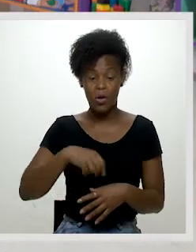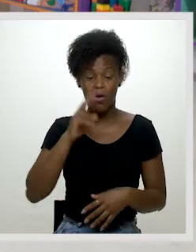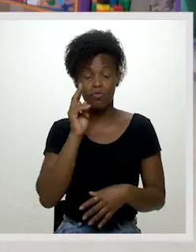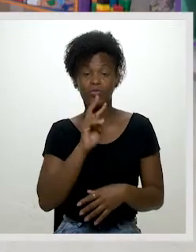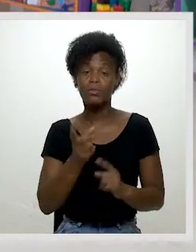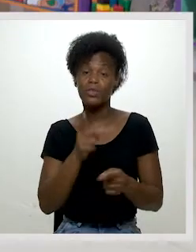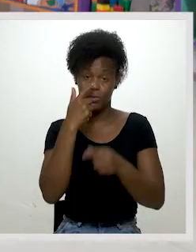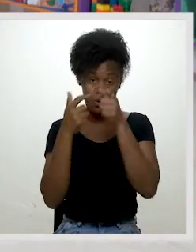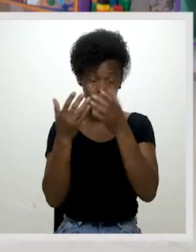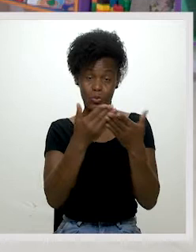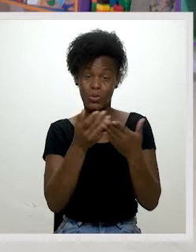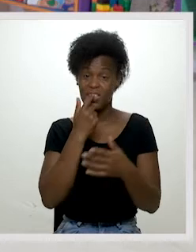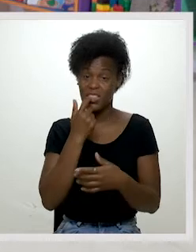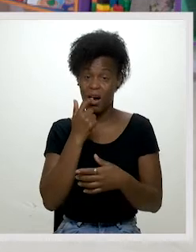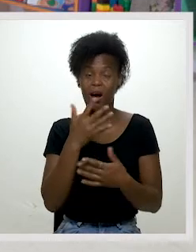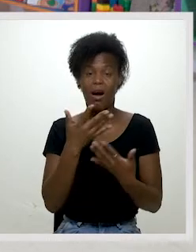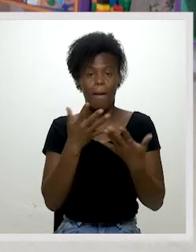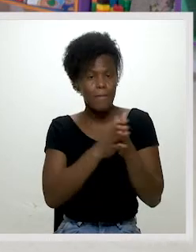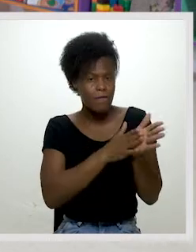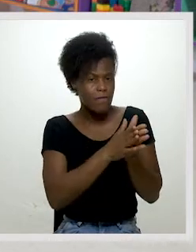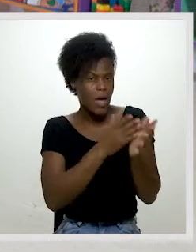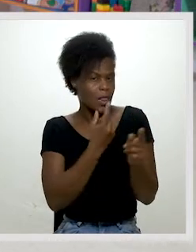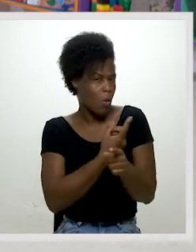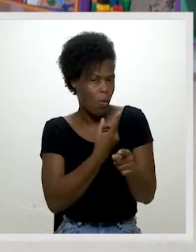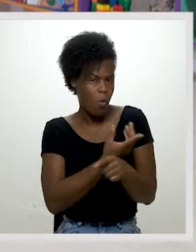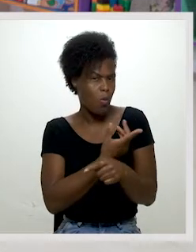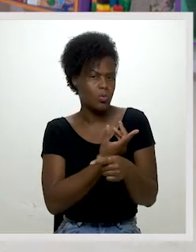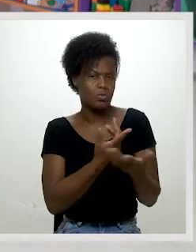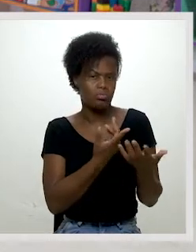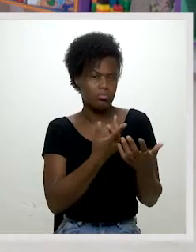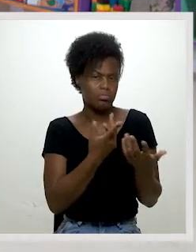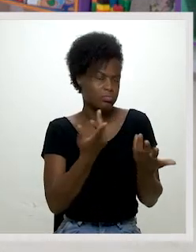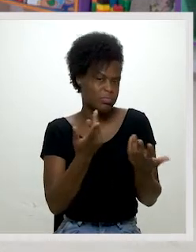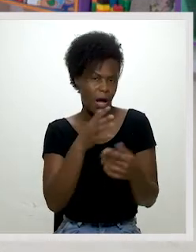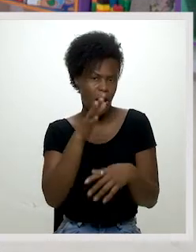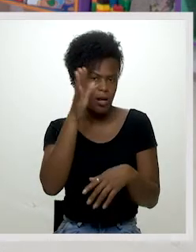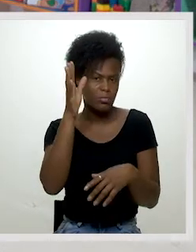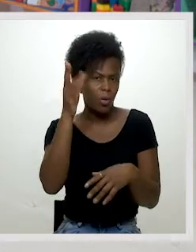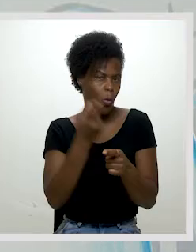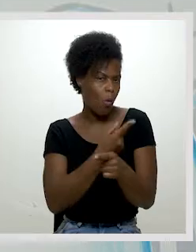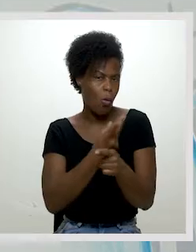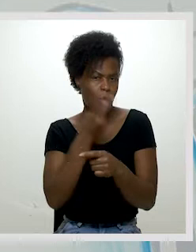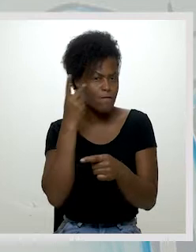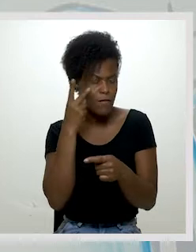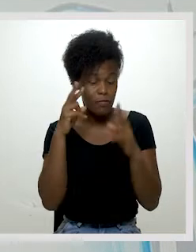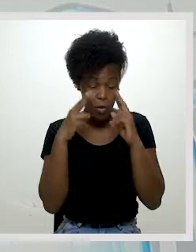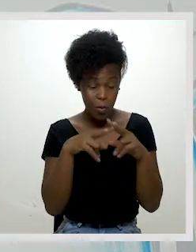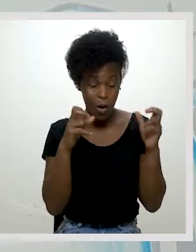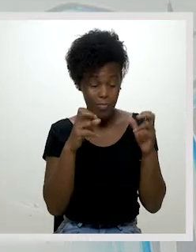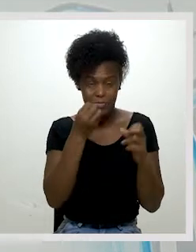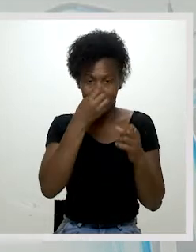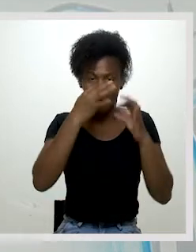que o geólogo aproveita dos restos que encontra, restos de seres vivos que encontra na